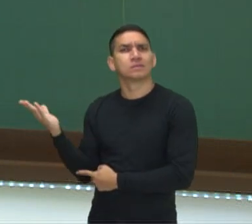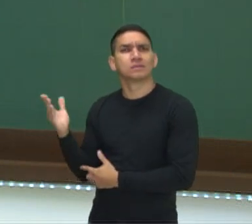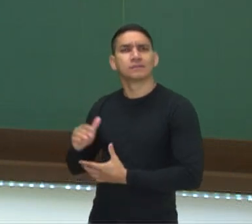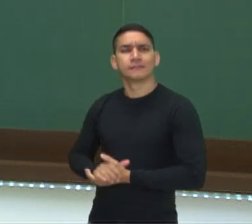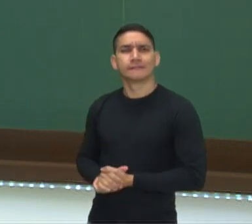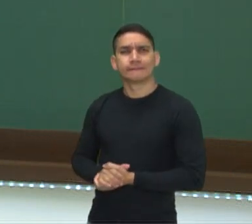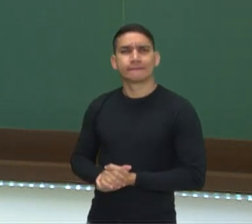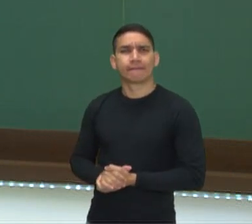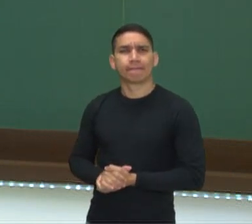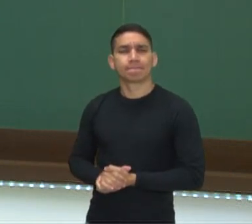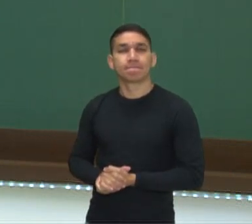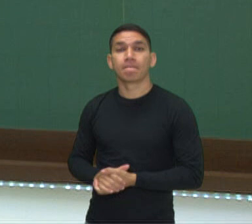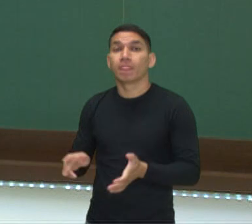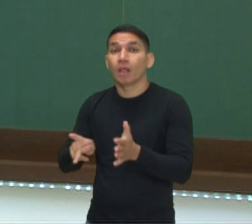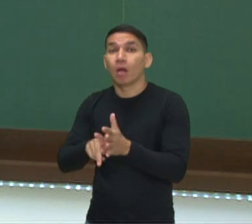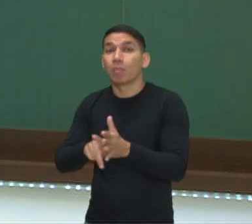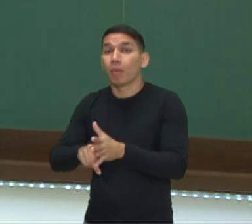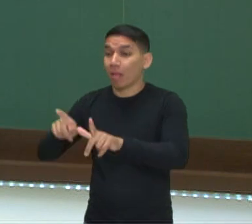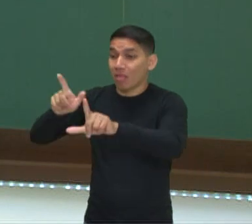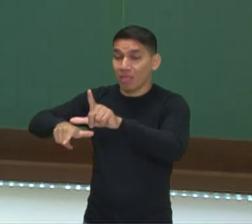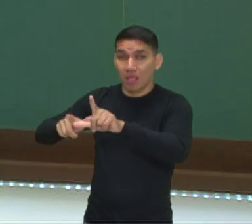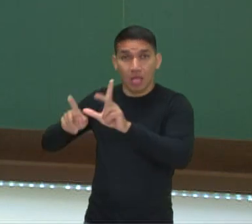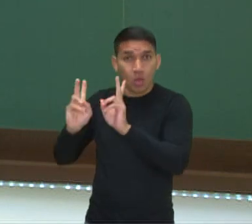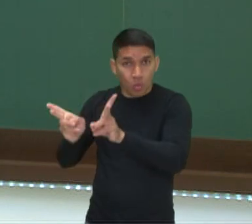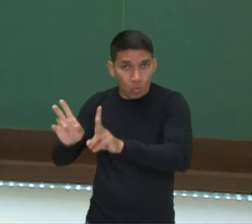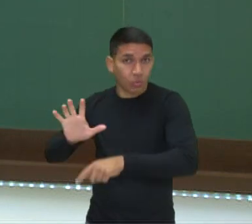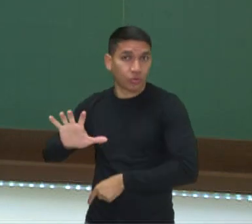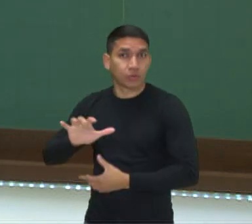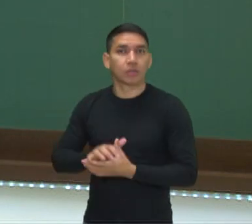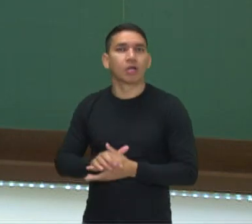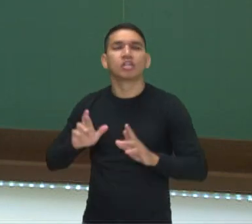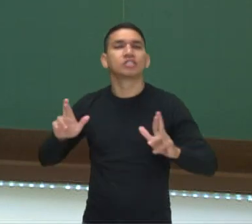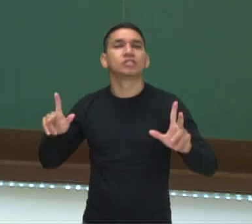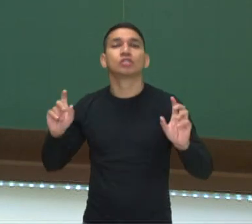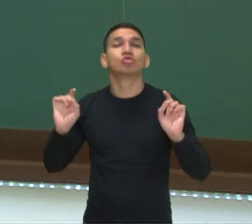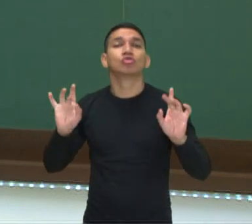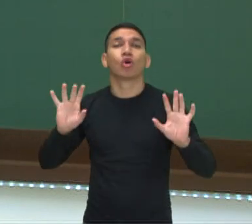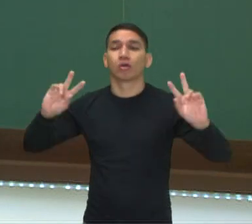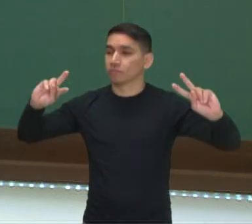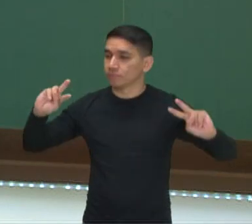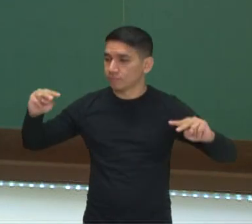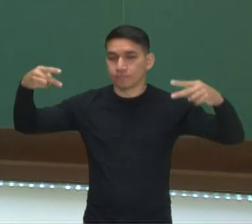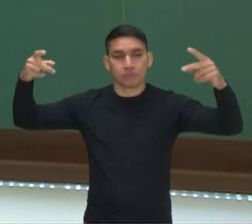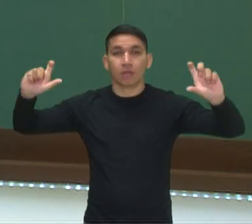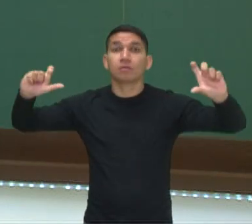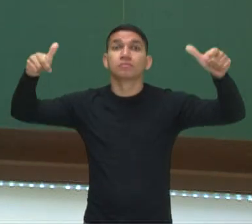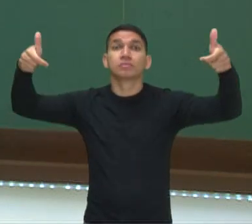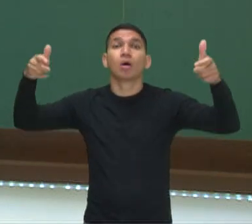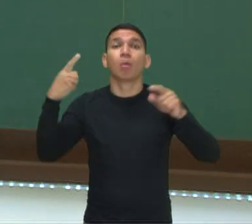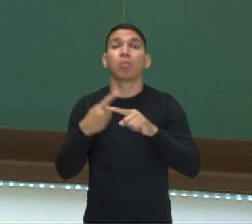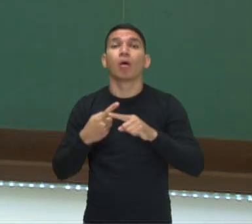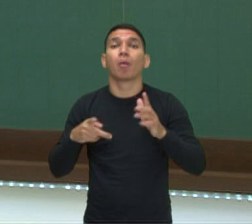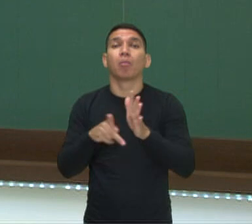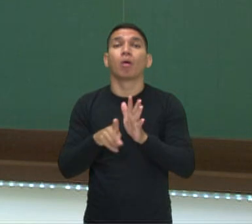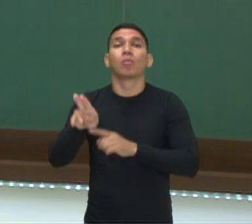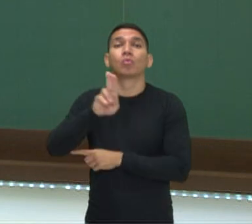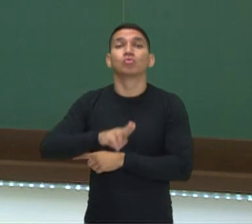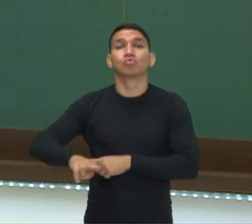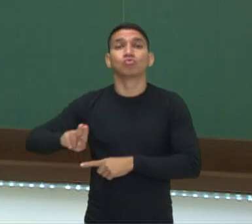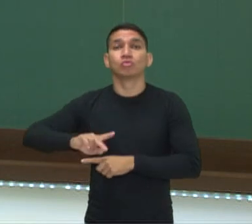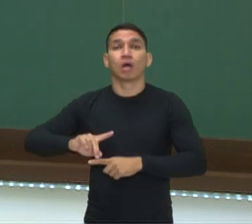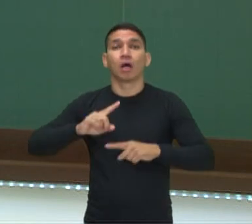Né? A parte literal, a letra, continuou a mesma. O que ficou diferente foi os expoentes, porque nós usamos uma propriedade das